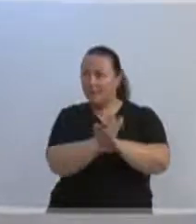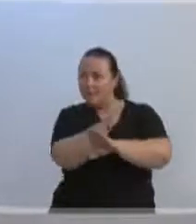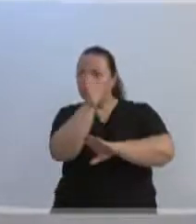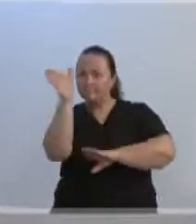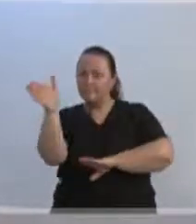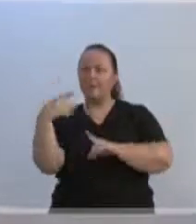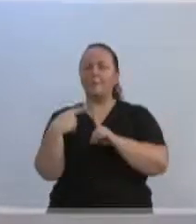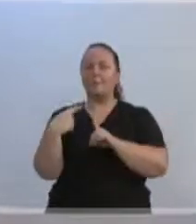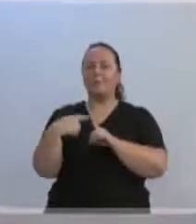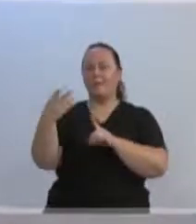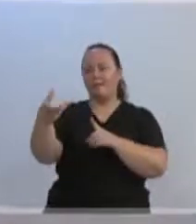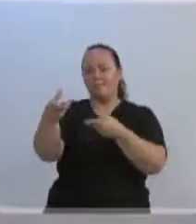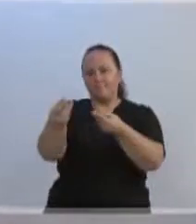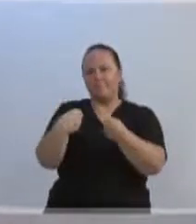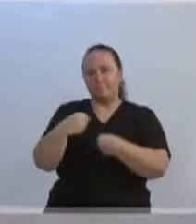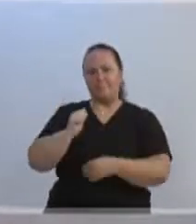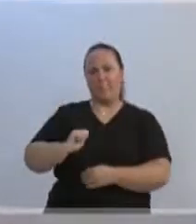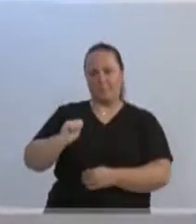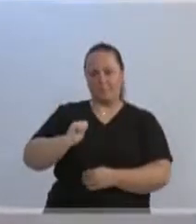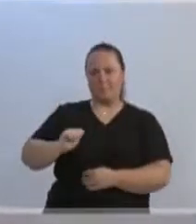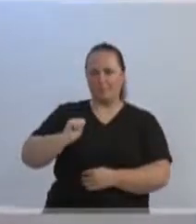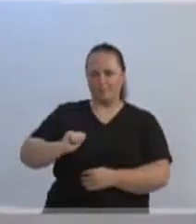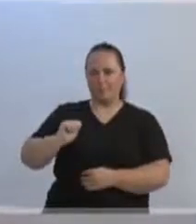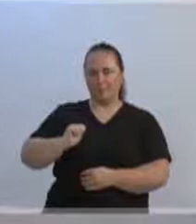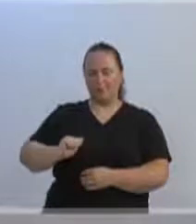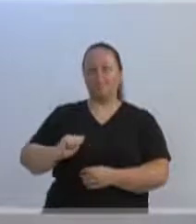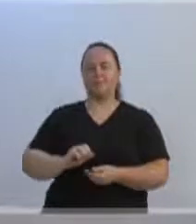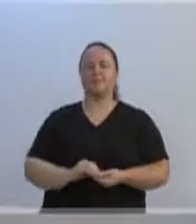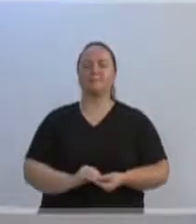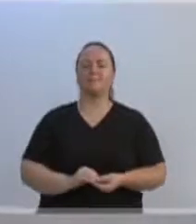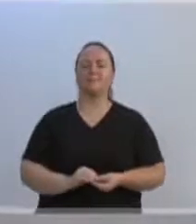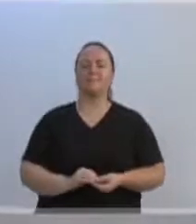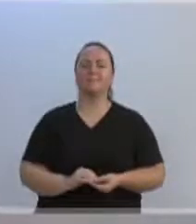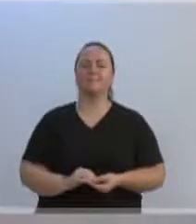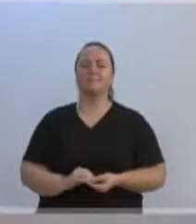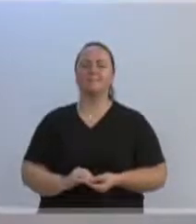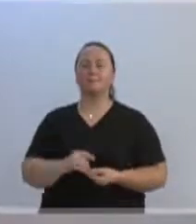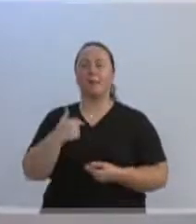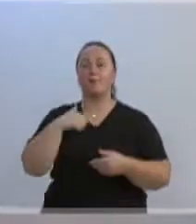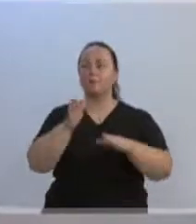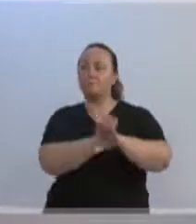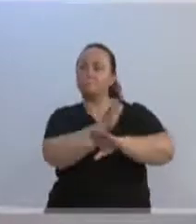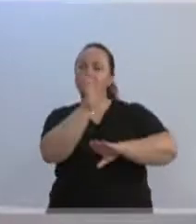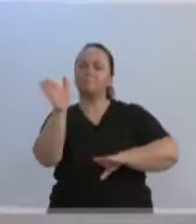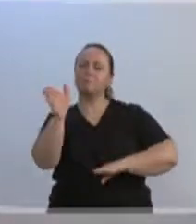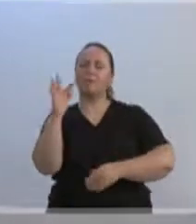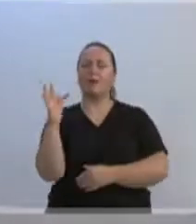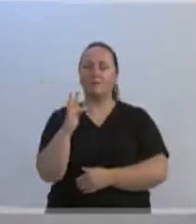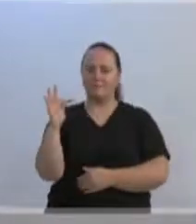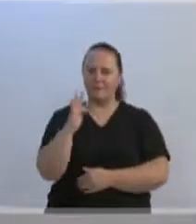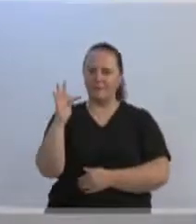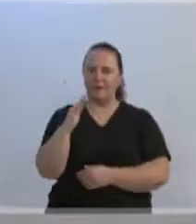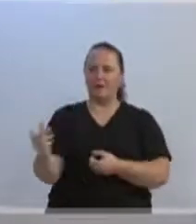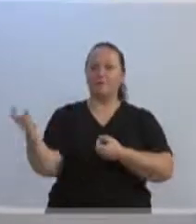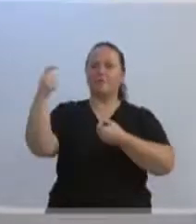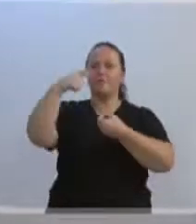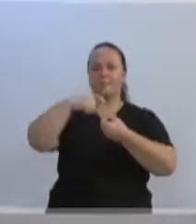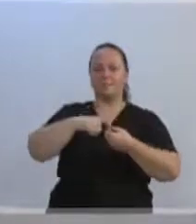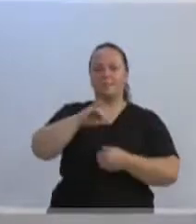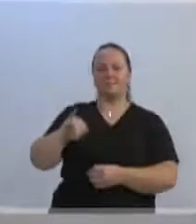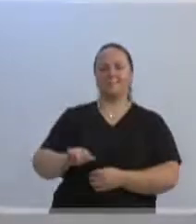a festa também oferece e eu fui no dia 17 de fevereiro e voltei agora dia 19 de